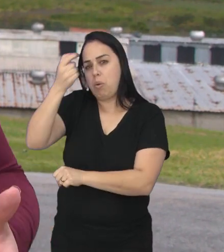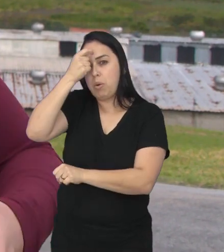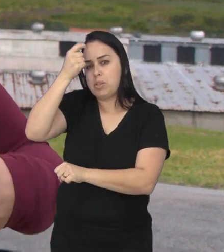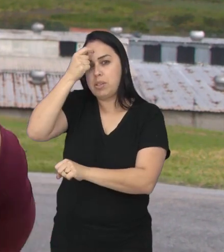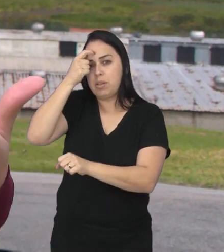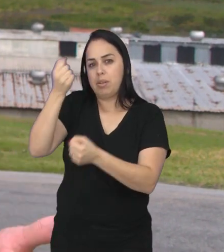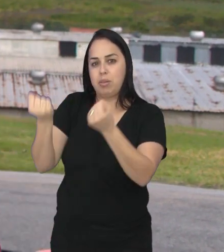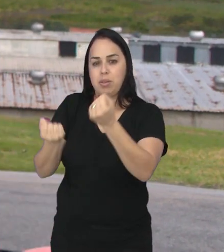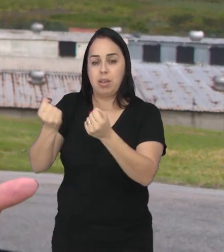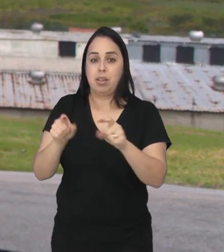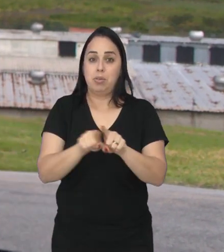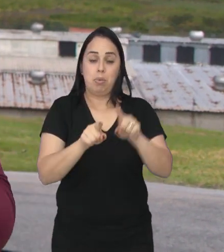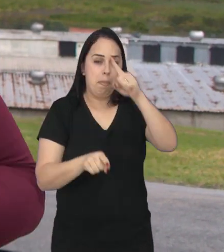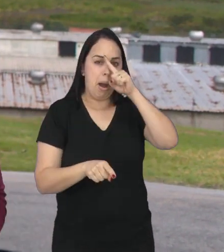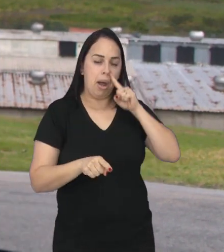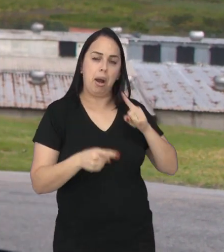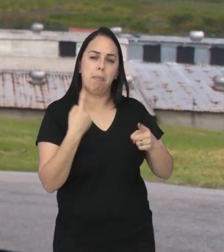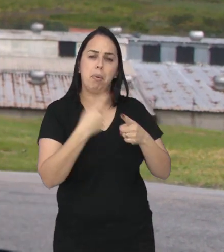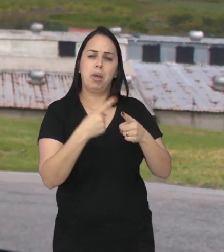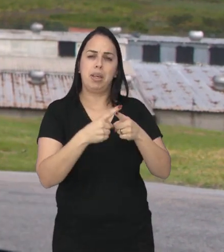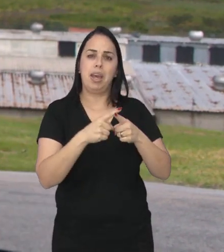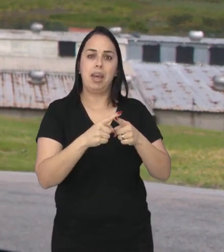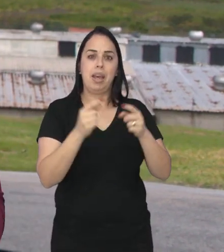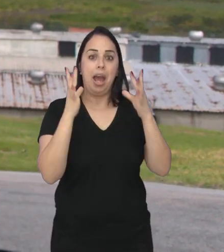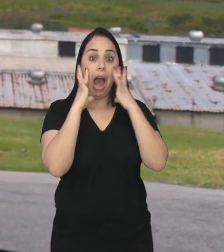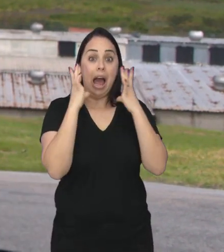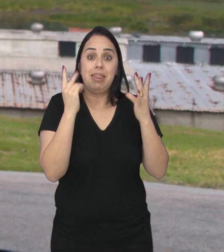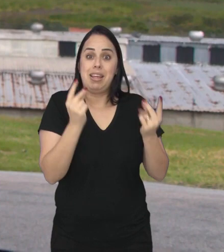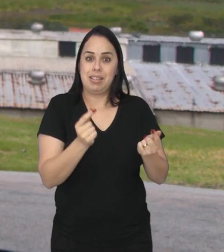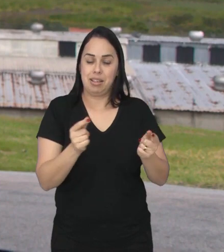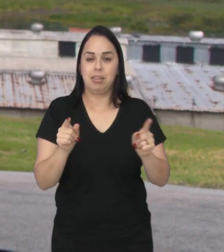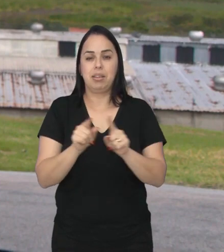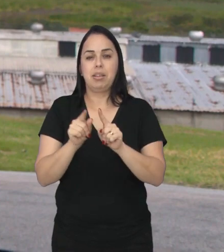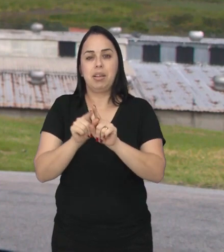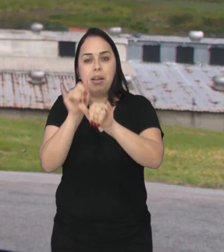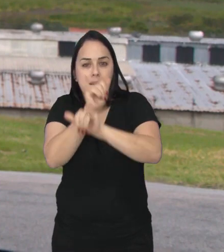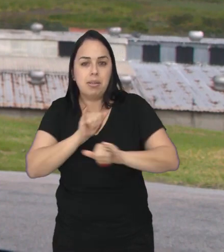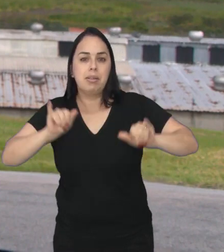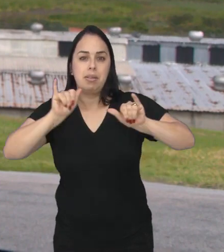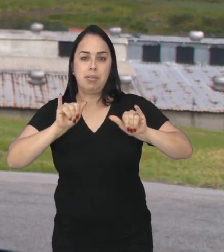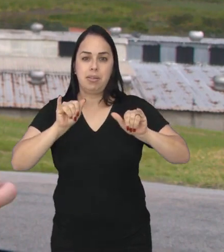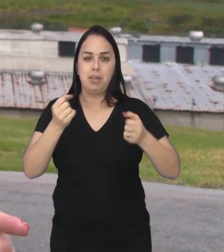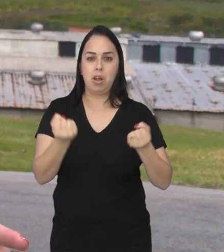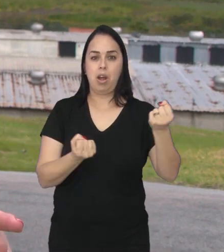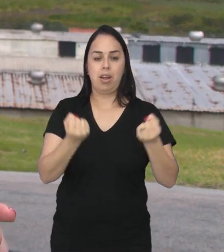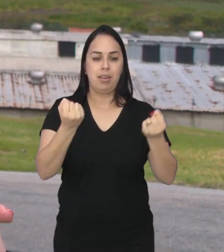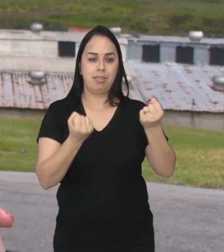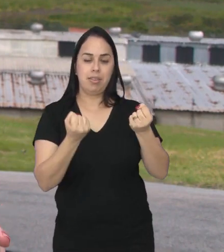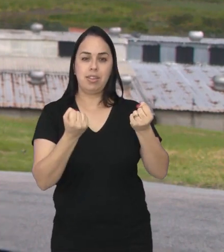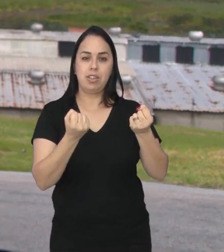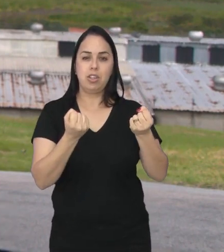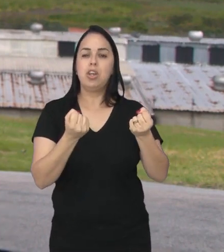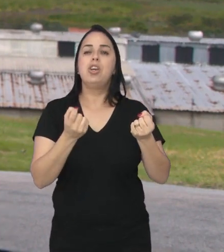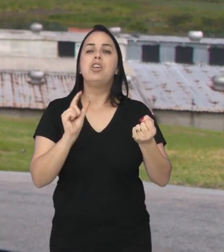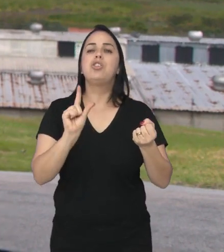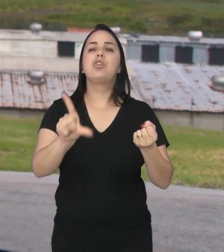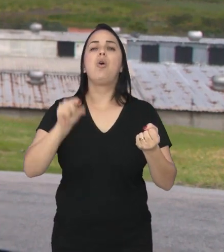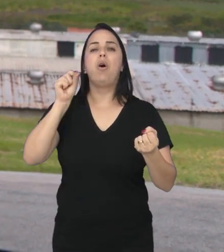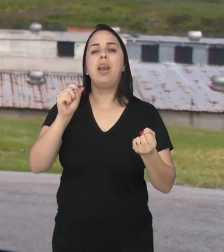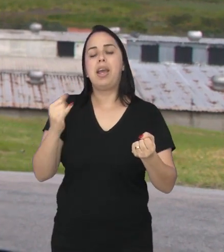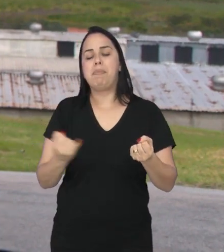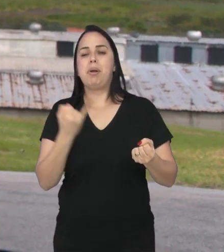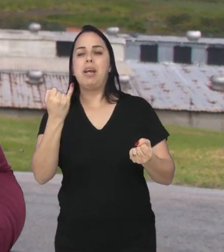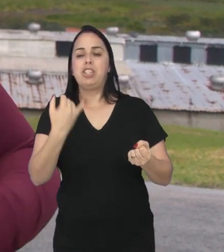que remete a advertência chama atenção e o slogan da campanha deste ano é no trânsito escolha a vida